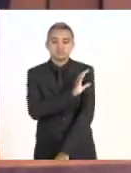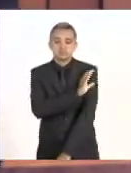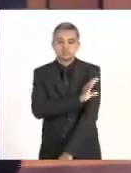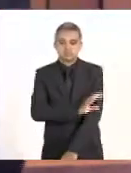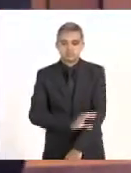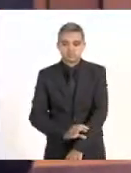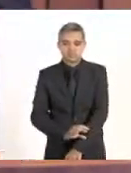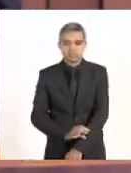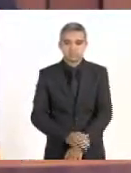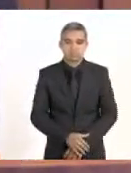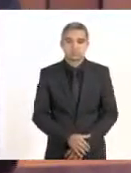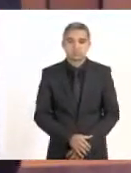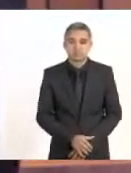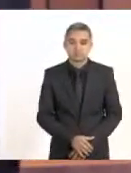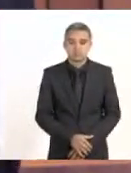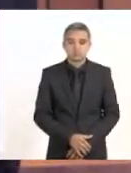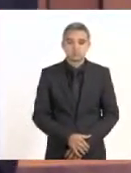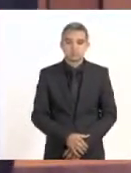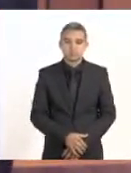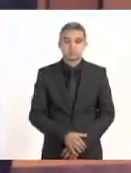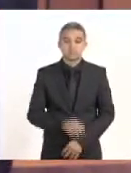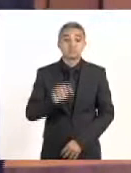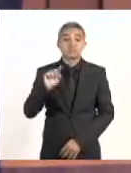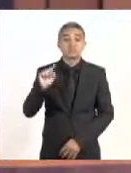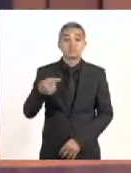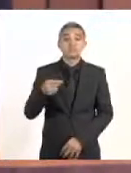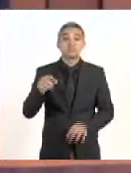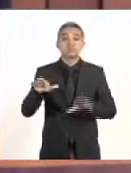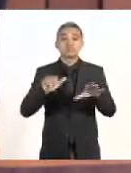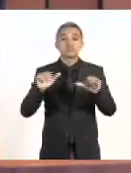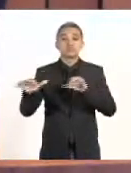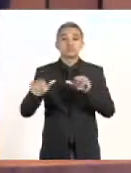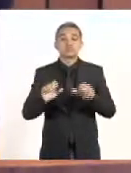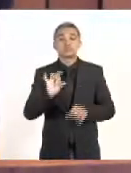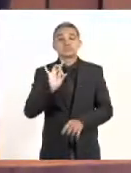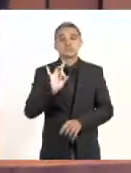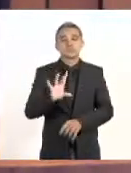como resultado, dos 1.000 que foram convocados, nós tivemos apenas